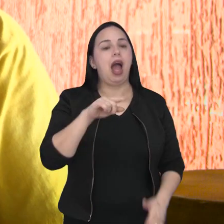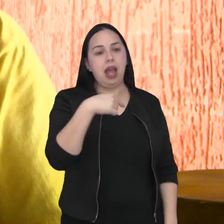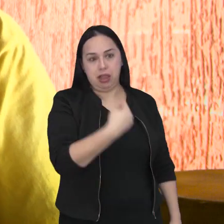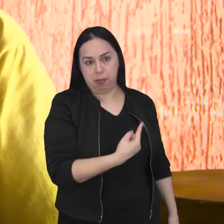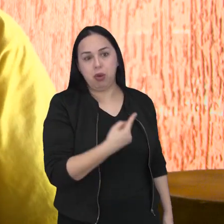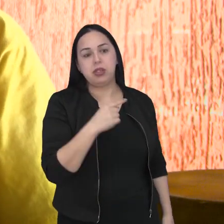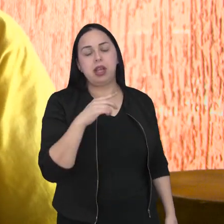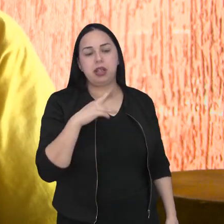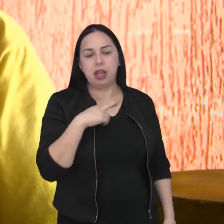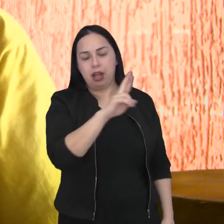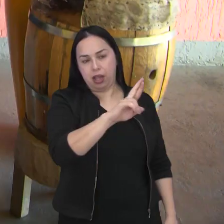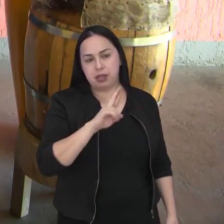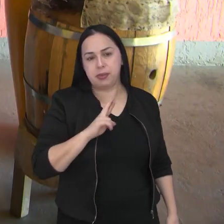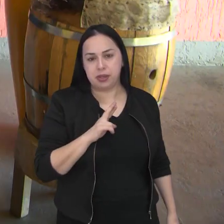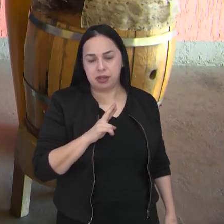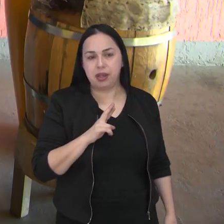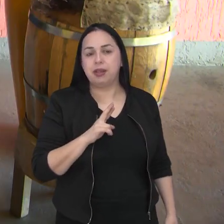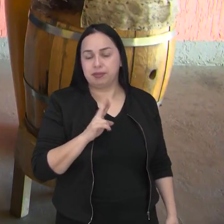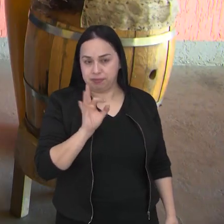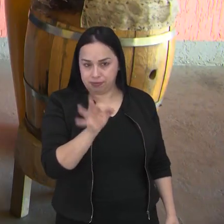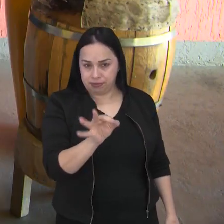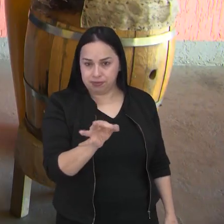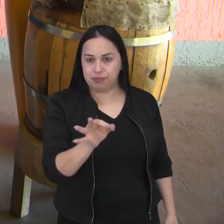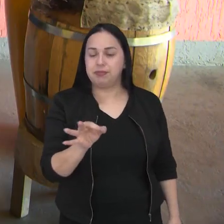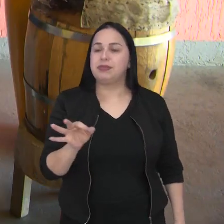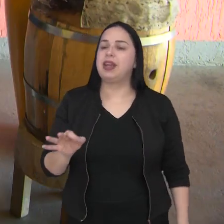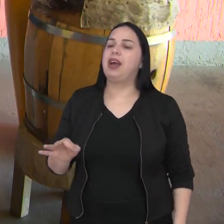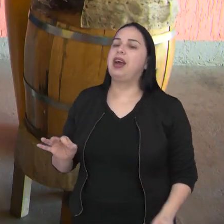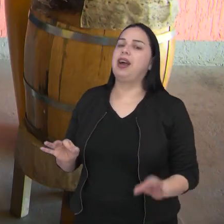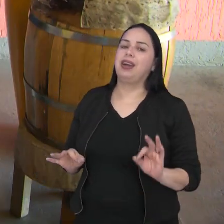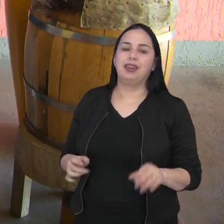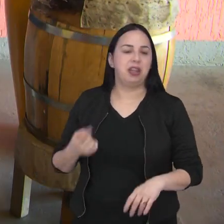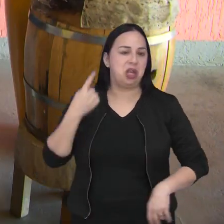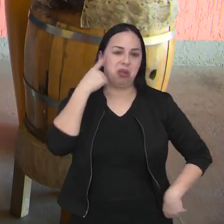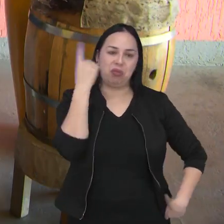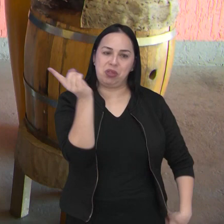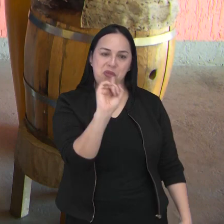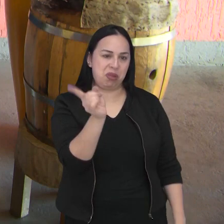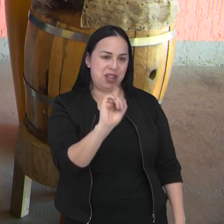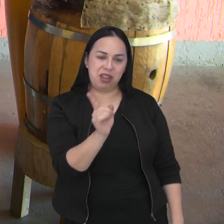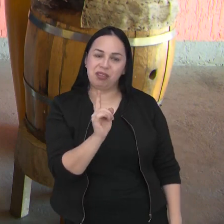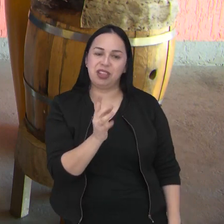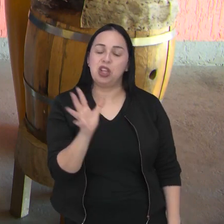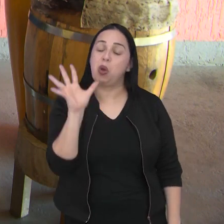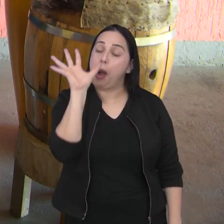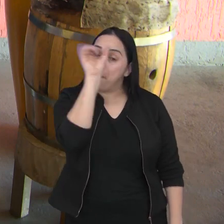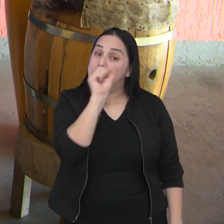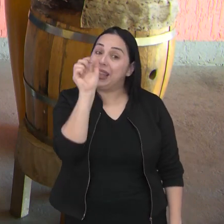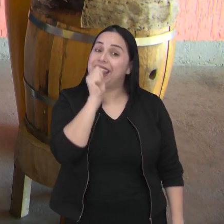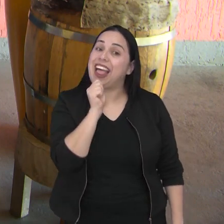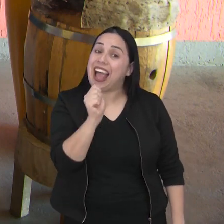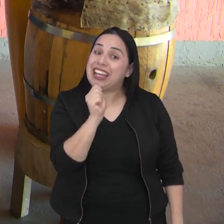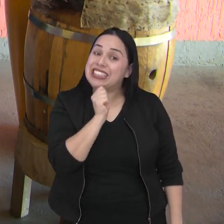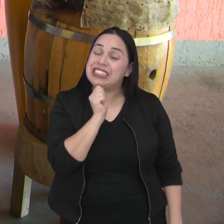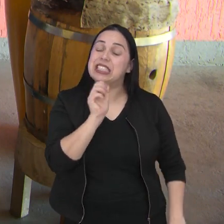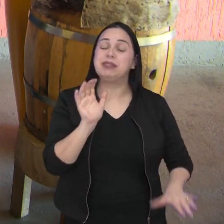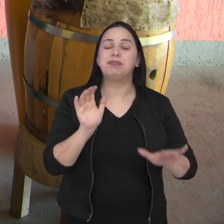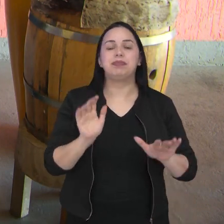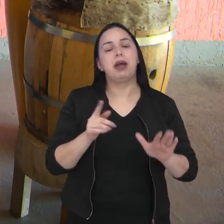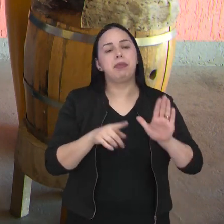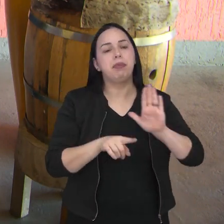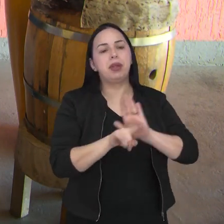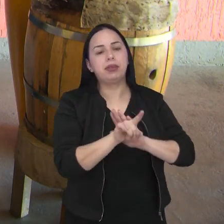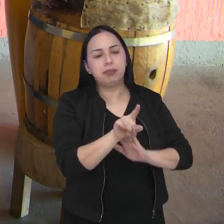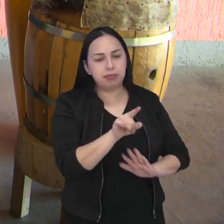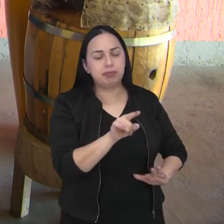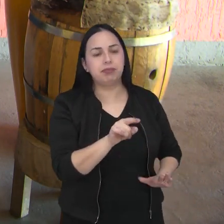coroné. Né? E aí eu teria que saber a resposta para poder te dar. Isso. Ah, eu não saberia, gente.